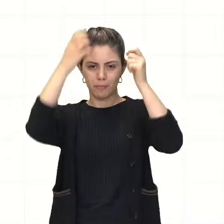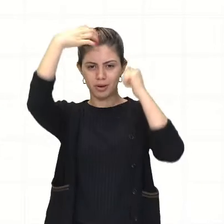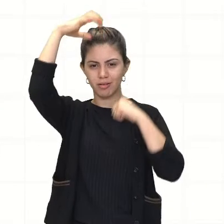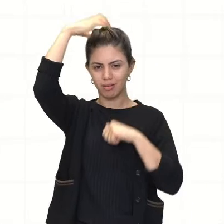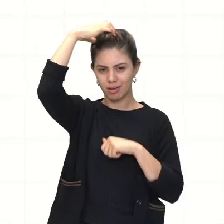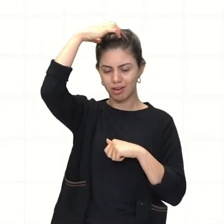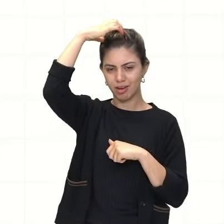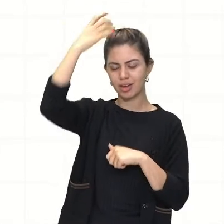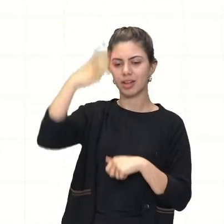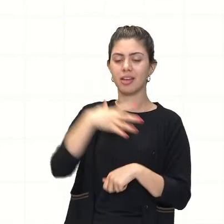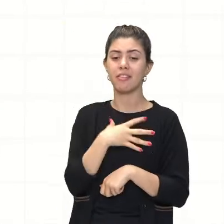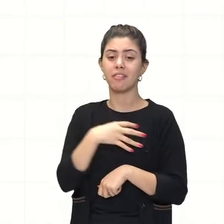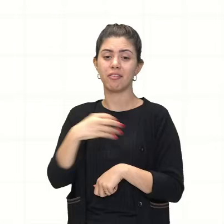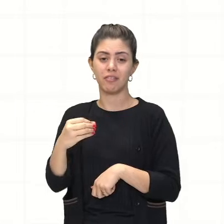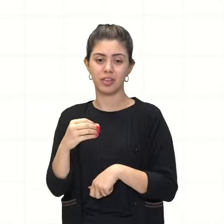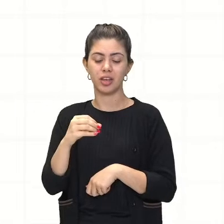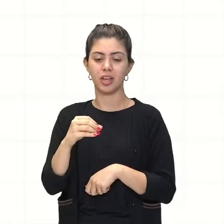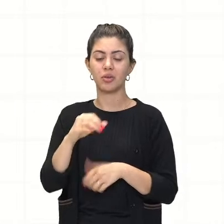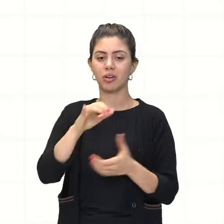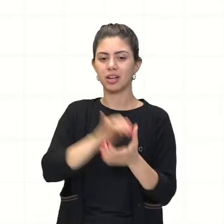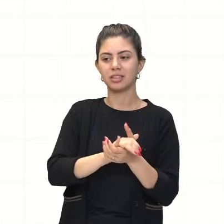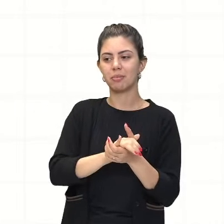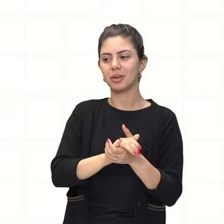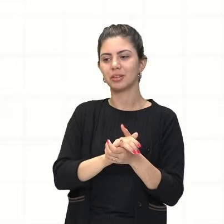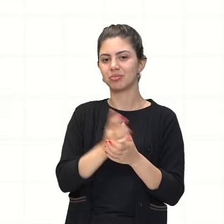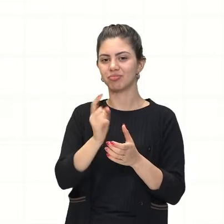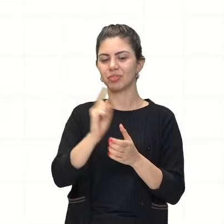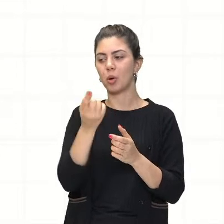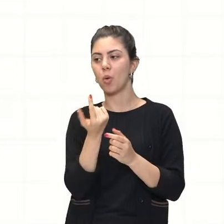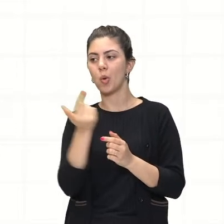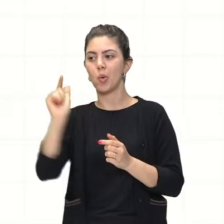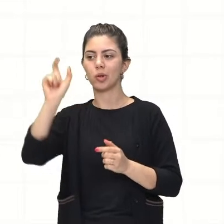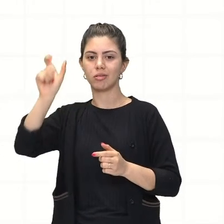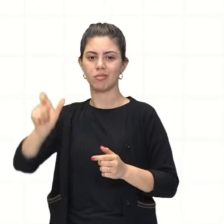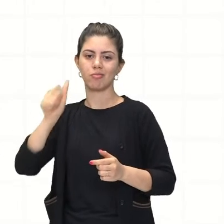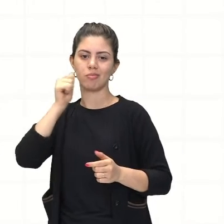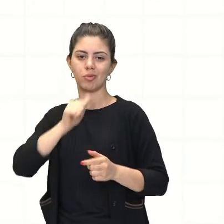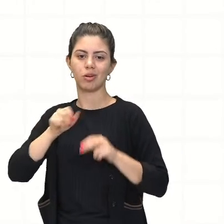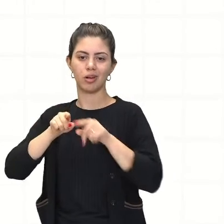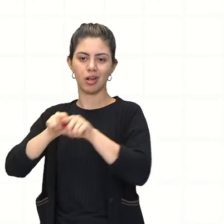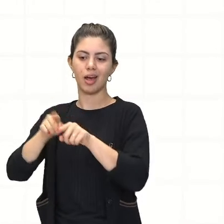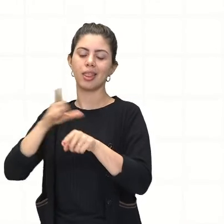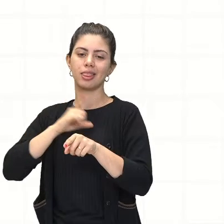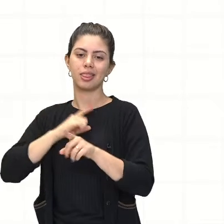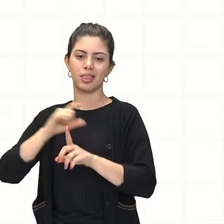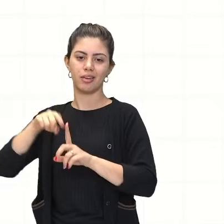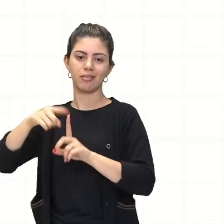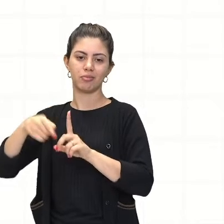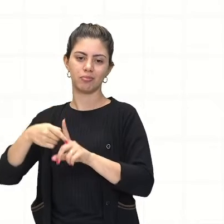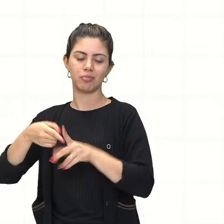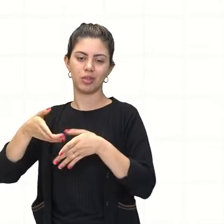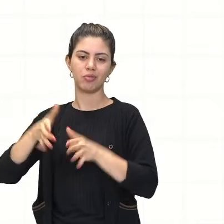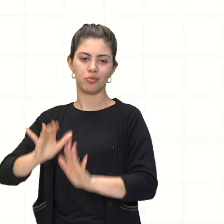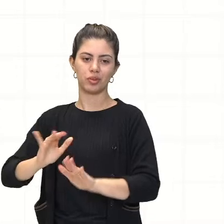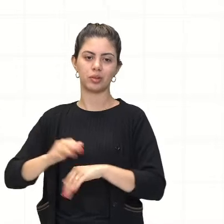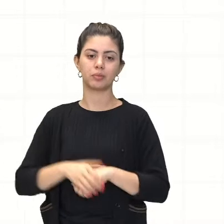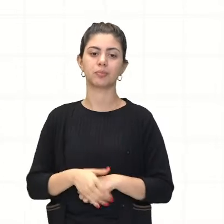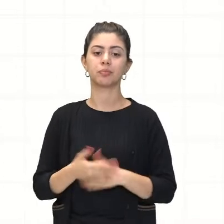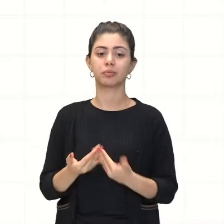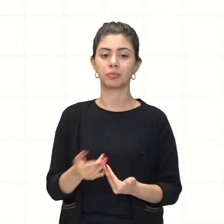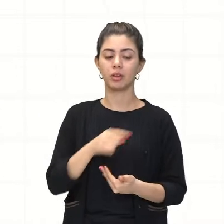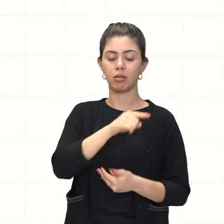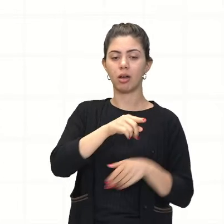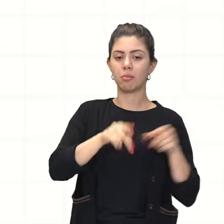rei de Portugal. Ele era filho fora do casamento. E ele vai emergir como um líder do grupo que se opunha